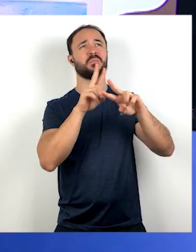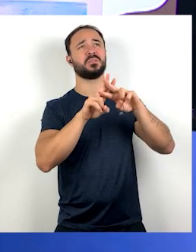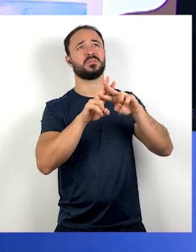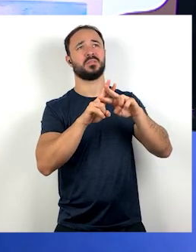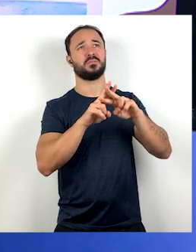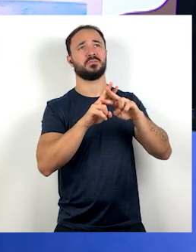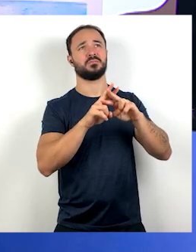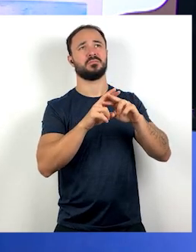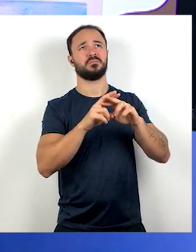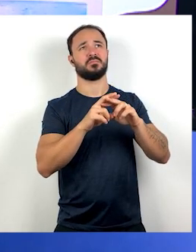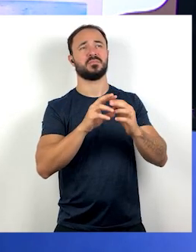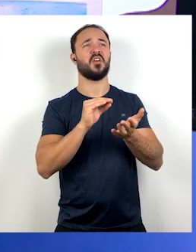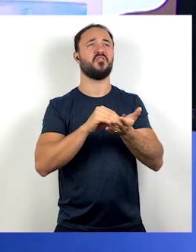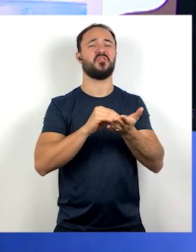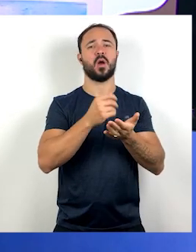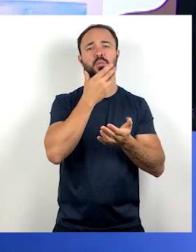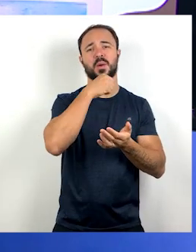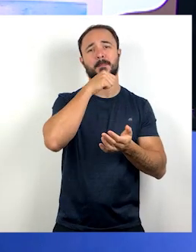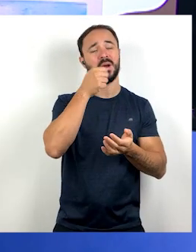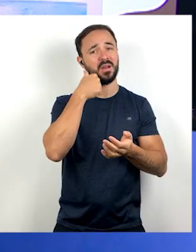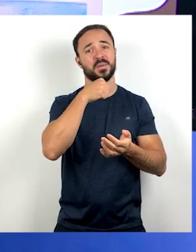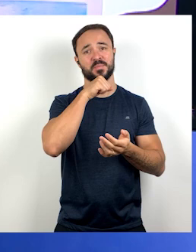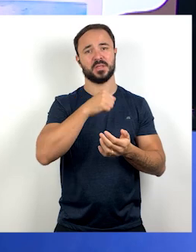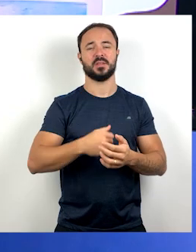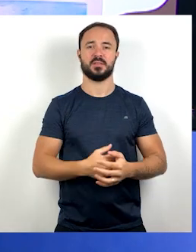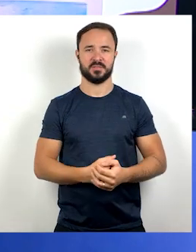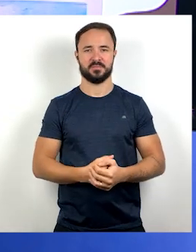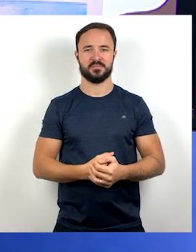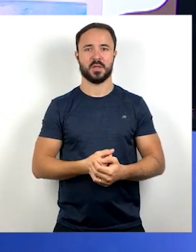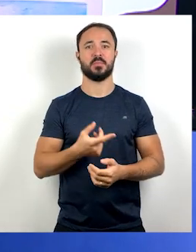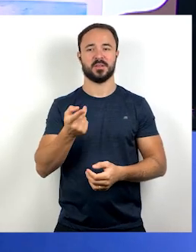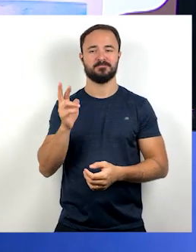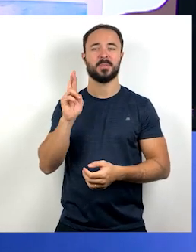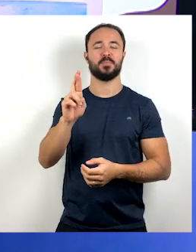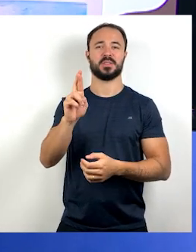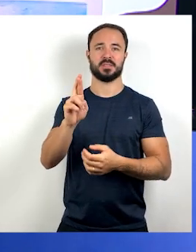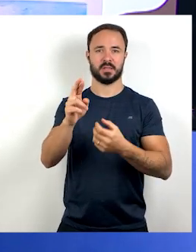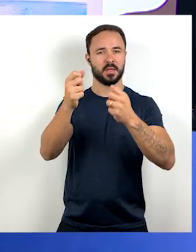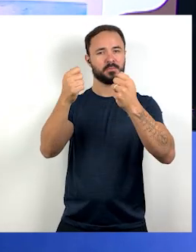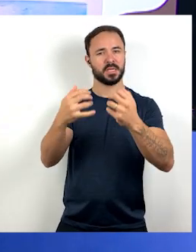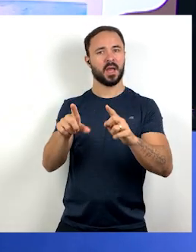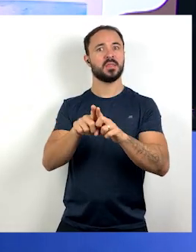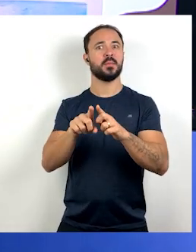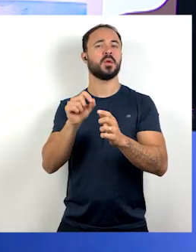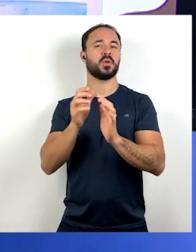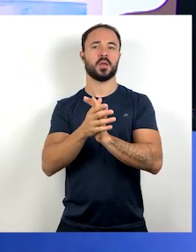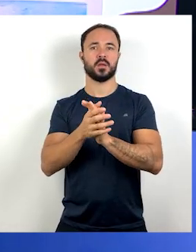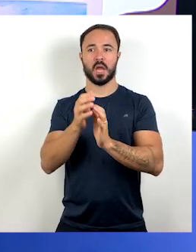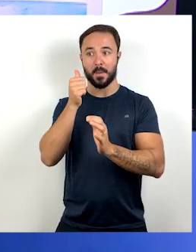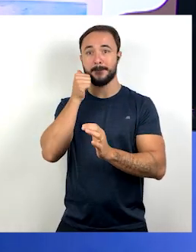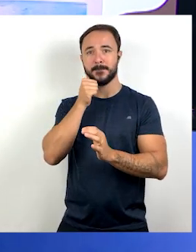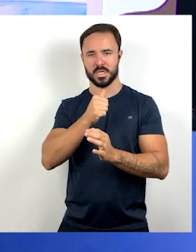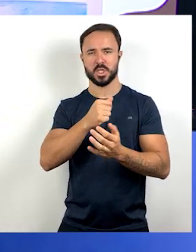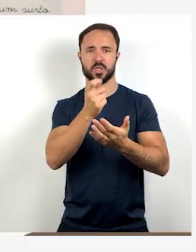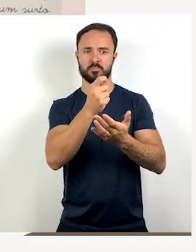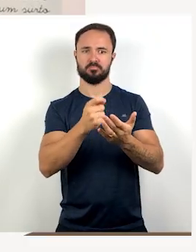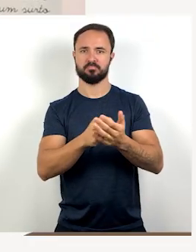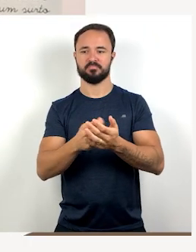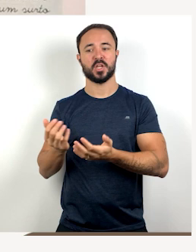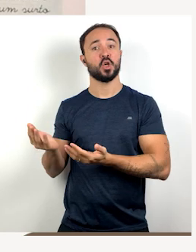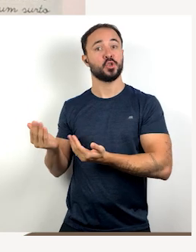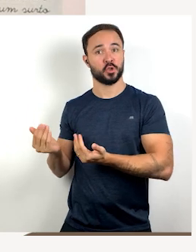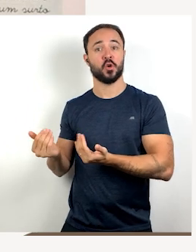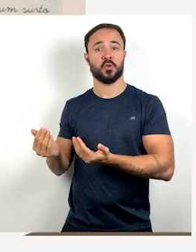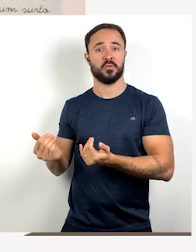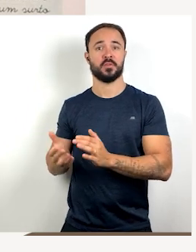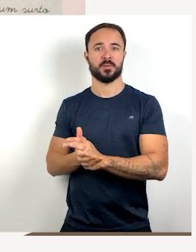papai e mamãe. Só para a gente representar também aqui que ela é uma adolescente e a